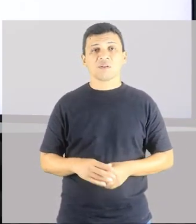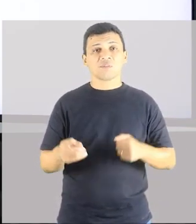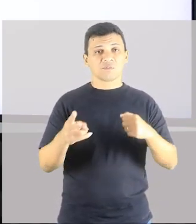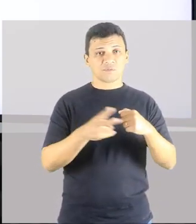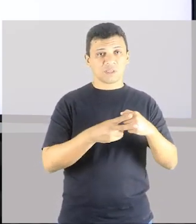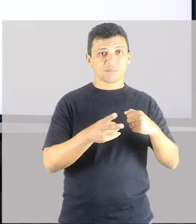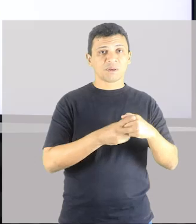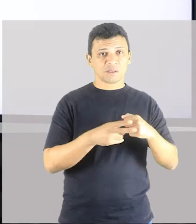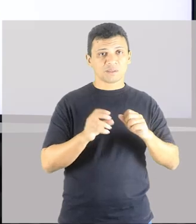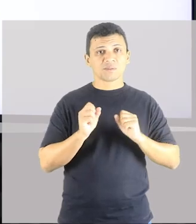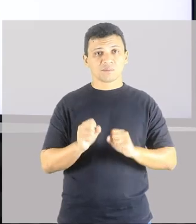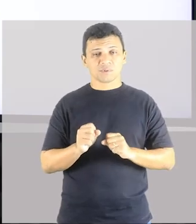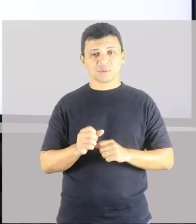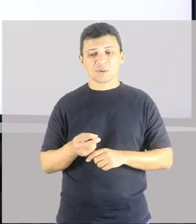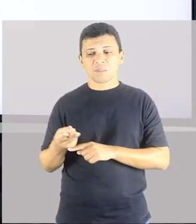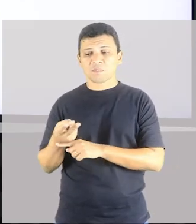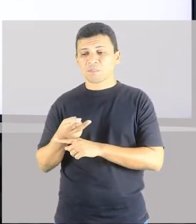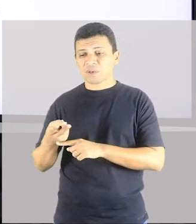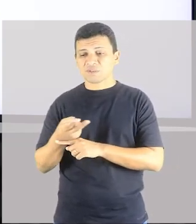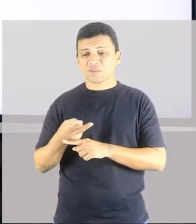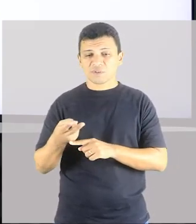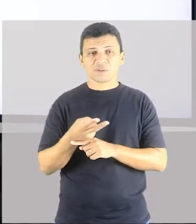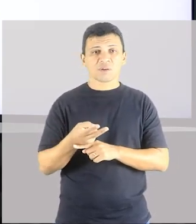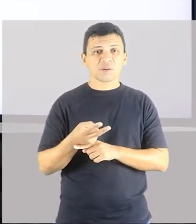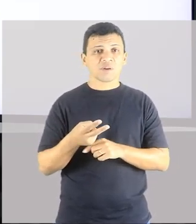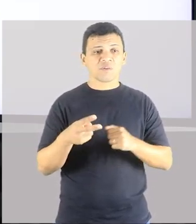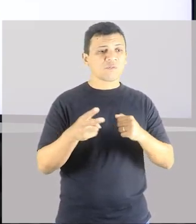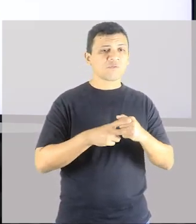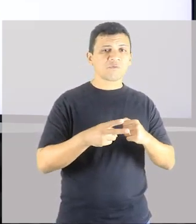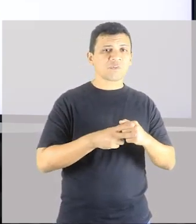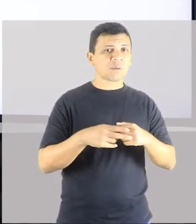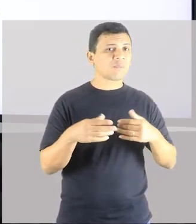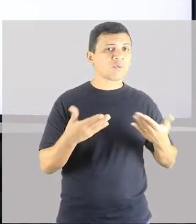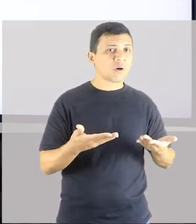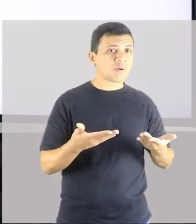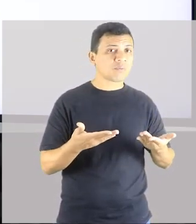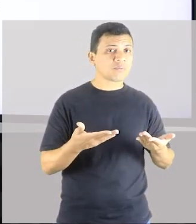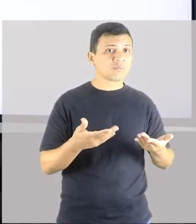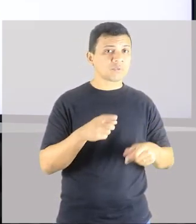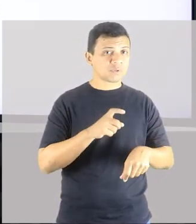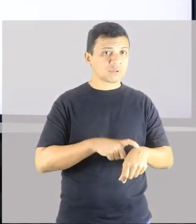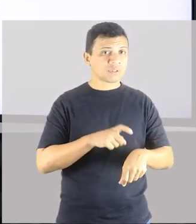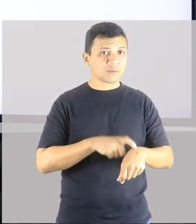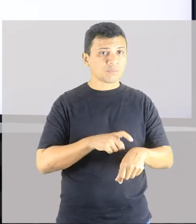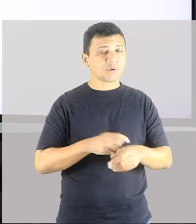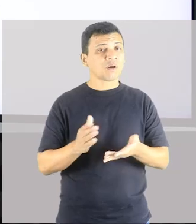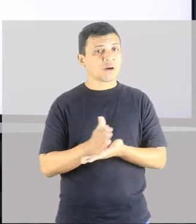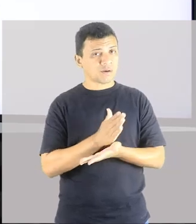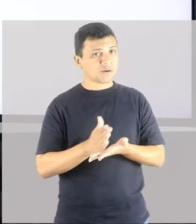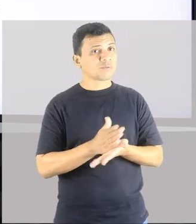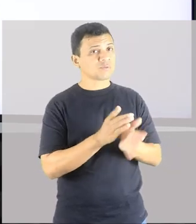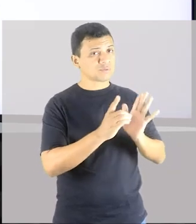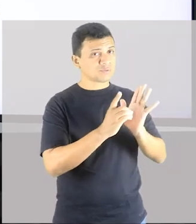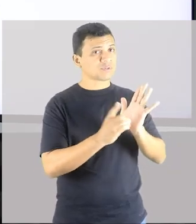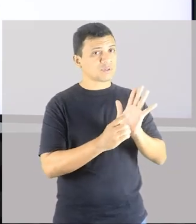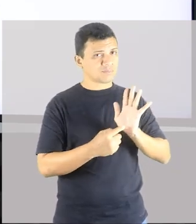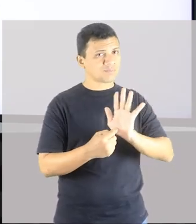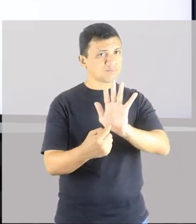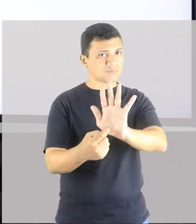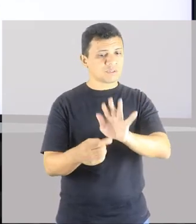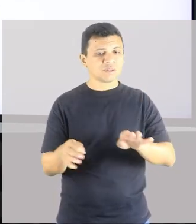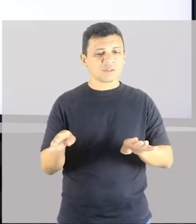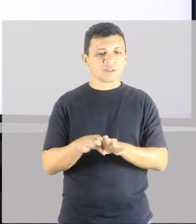então, aquela palavra que você procurou, ela está conjugada em qual tempo verbal? Alguns dicionários trazem isso para você. E, por fim,